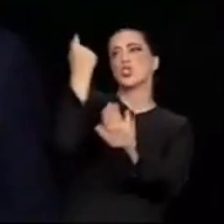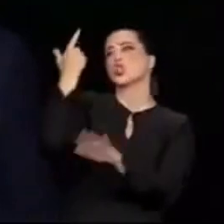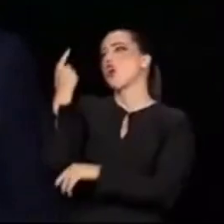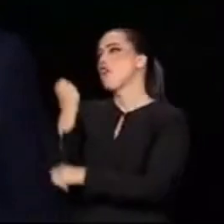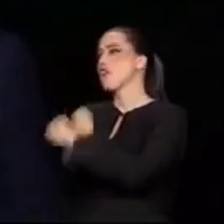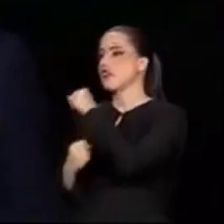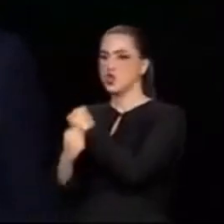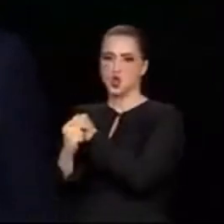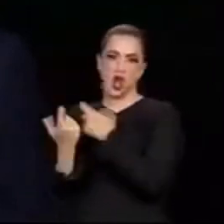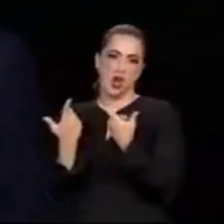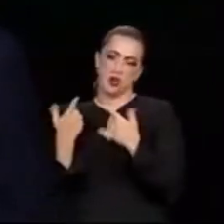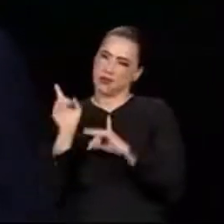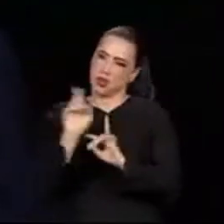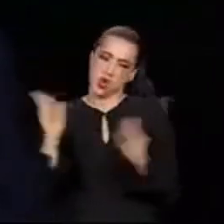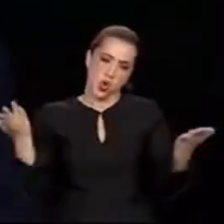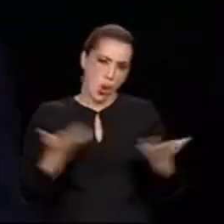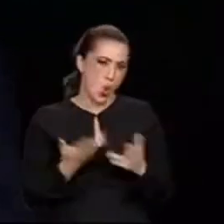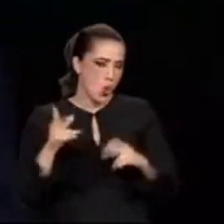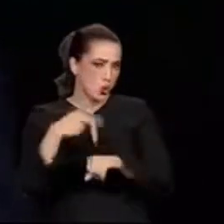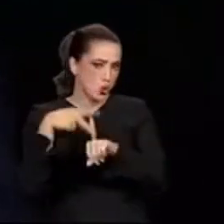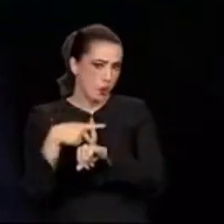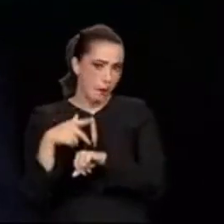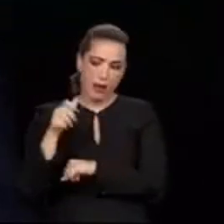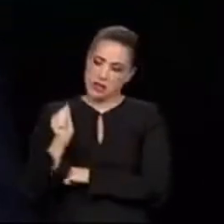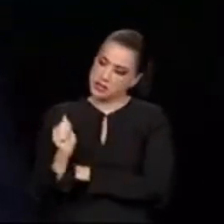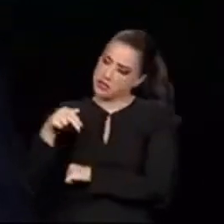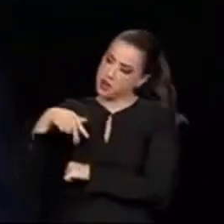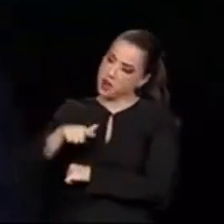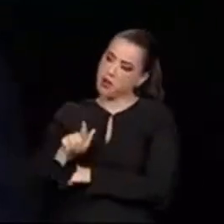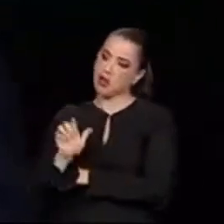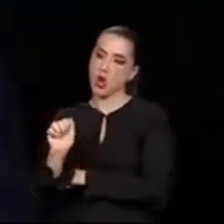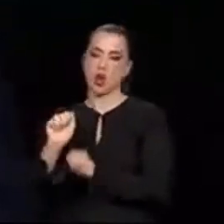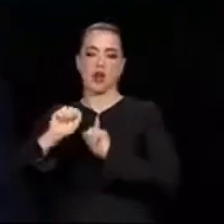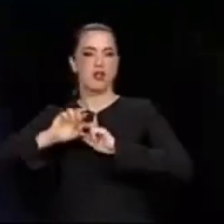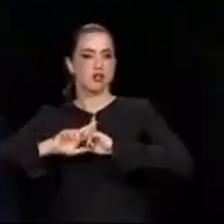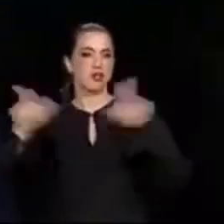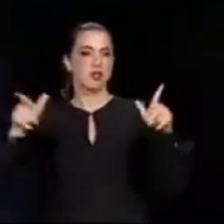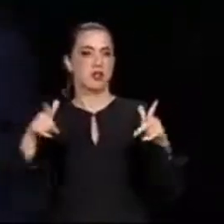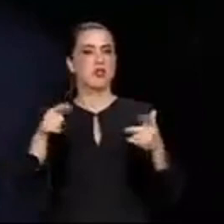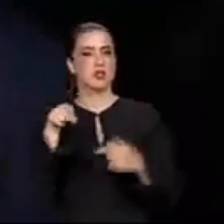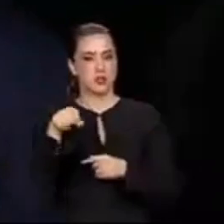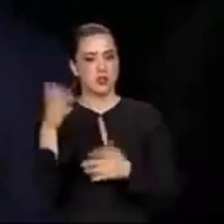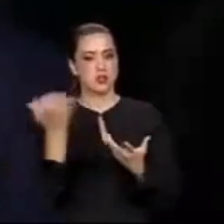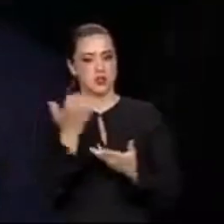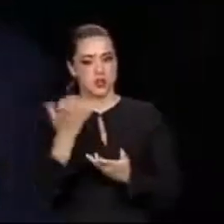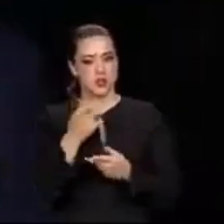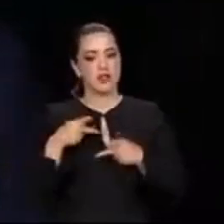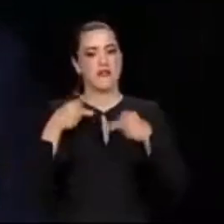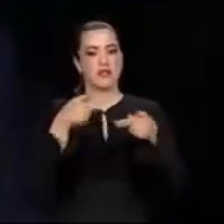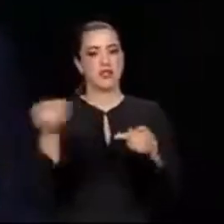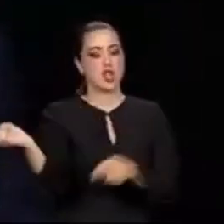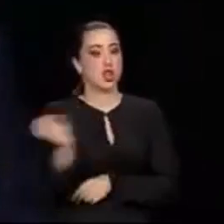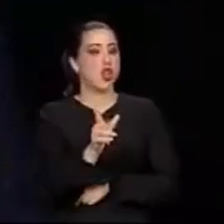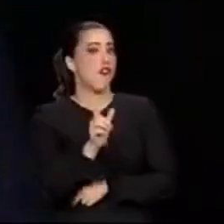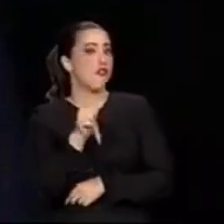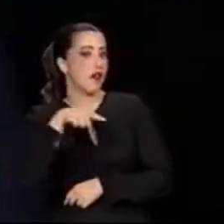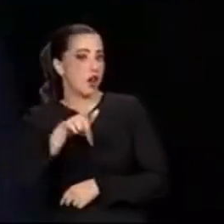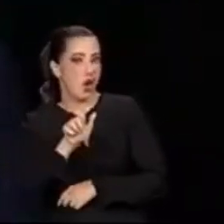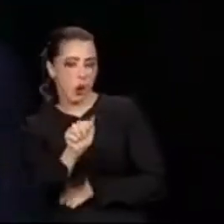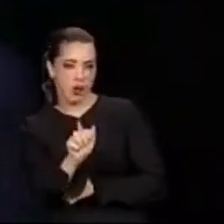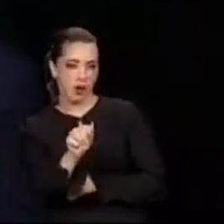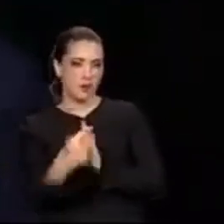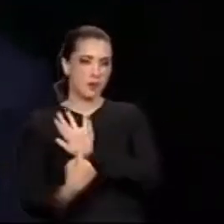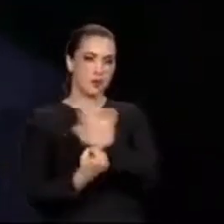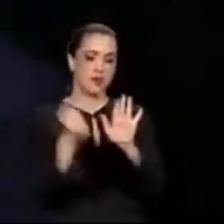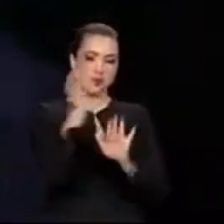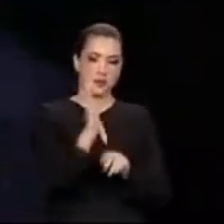atual realidade do país inclusive dentro Lula pensa em visitar a bola de maneira brasileira Olha